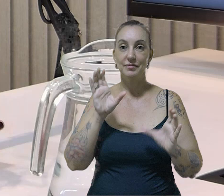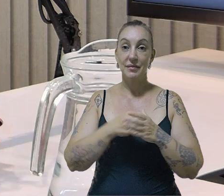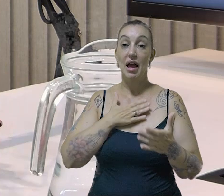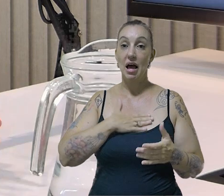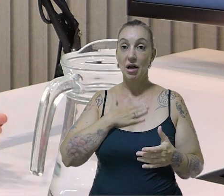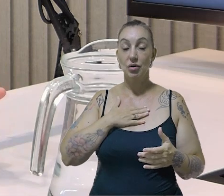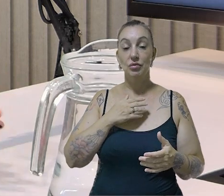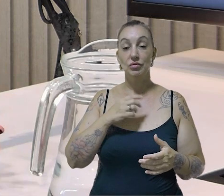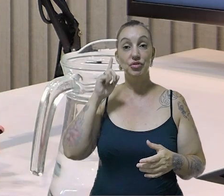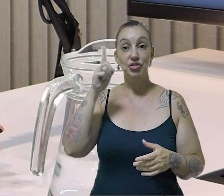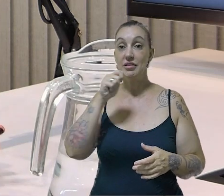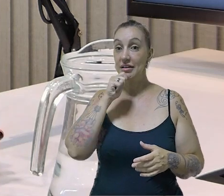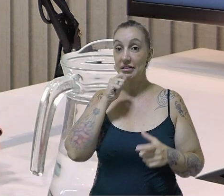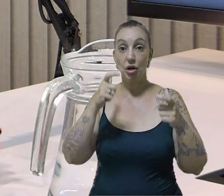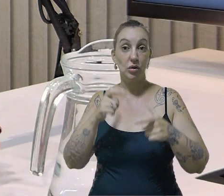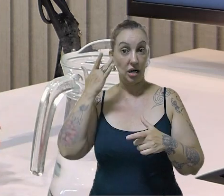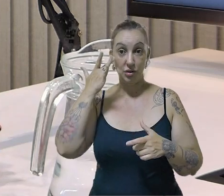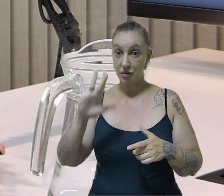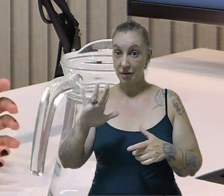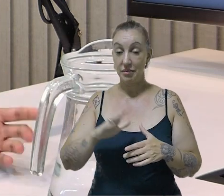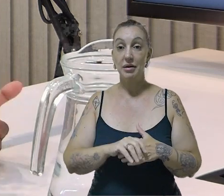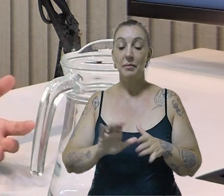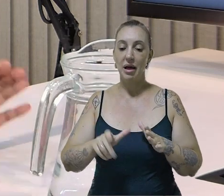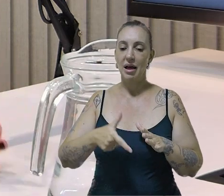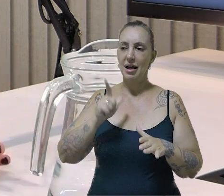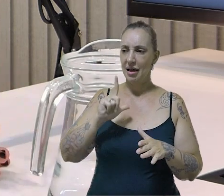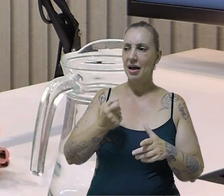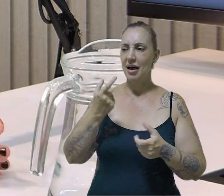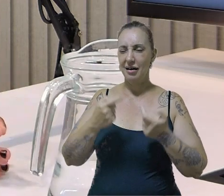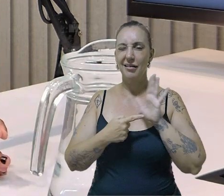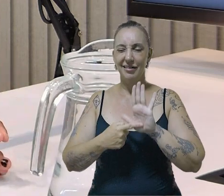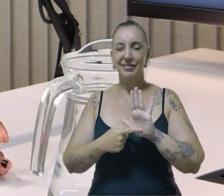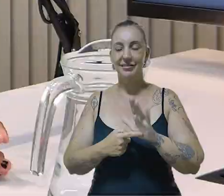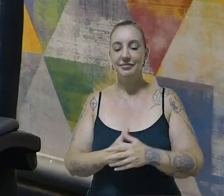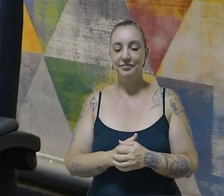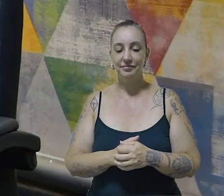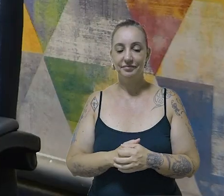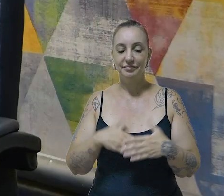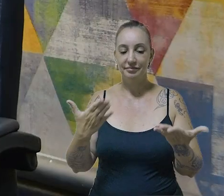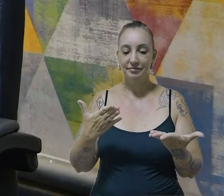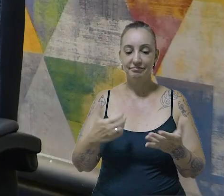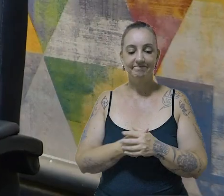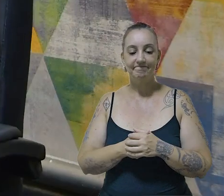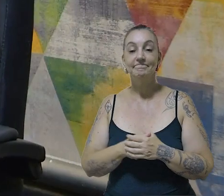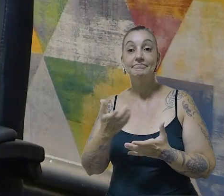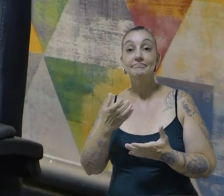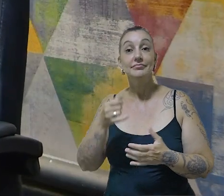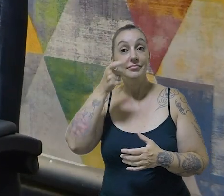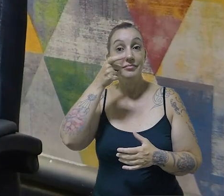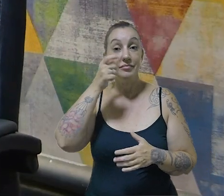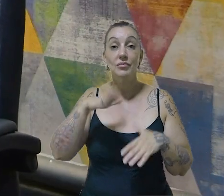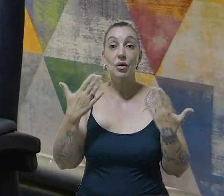agosto não tem data ainda e não tem lugar agosto uhum antes disso deve aparecer algumas coisas sim e quem quiser te